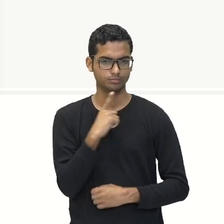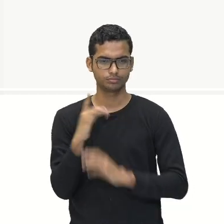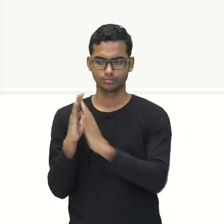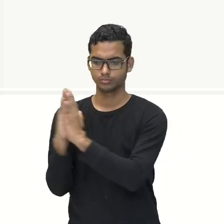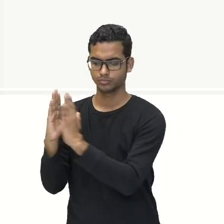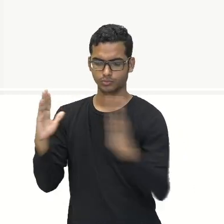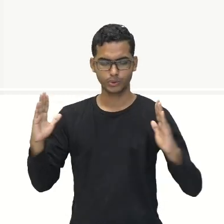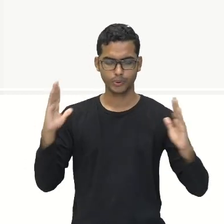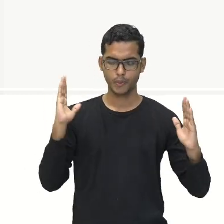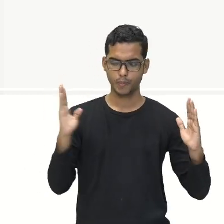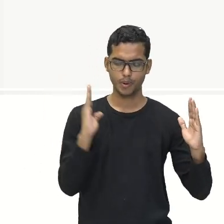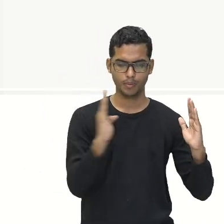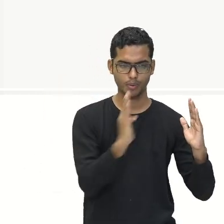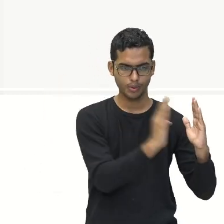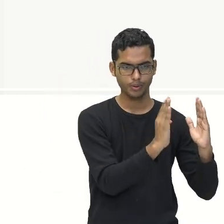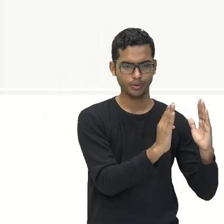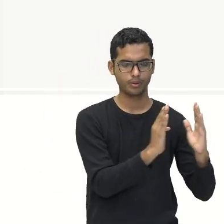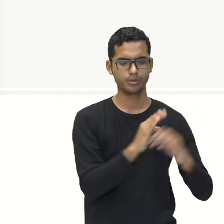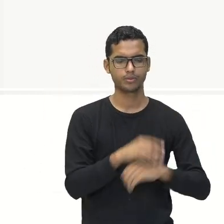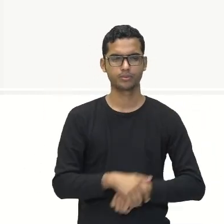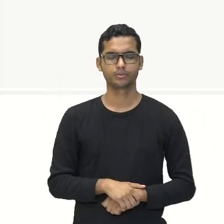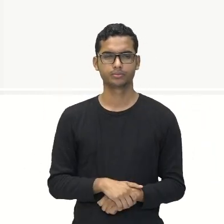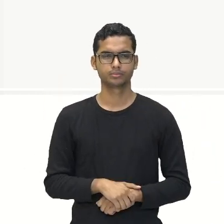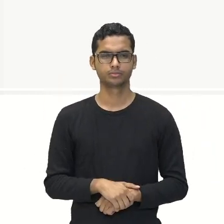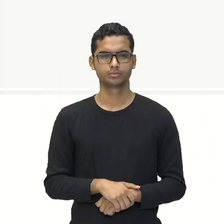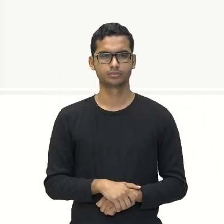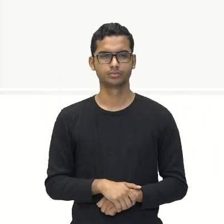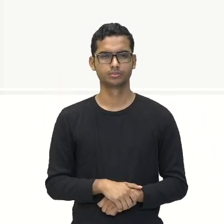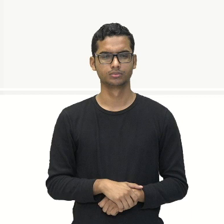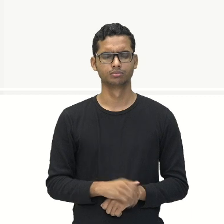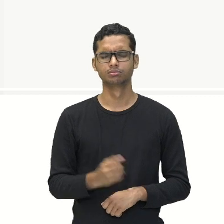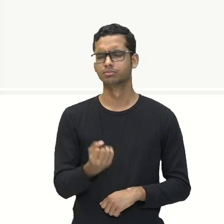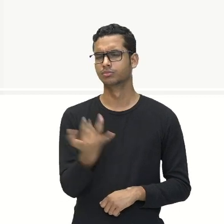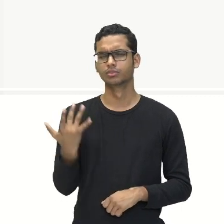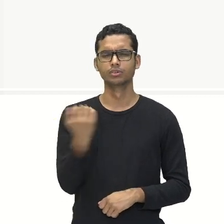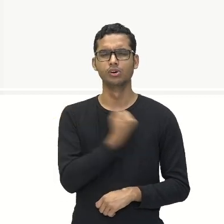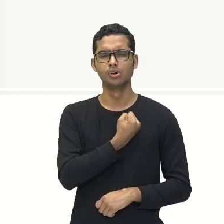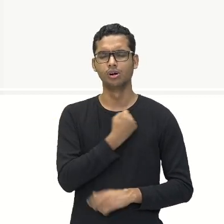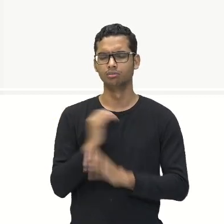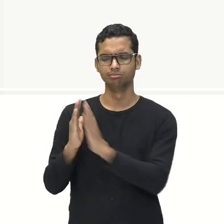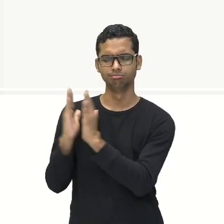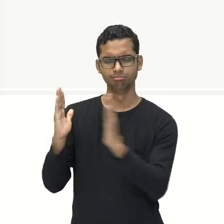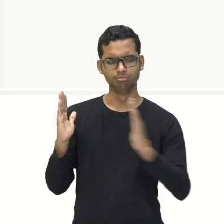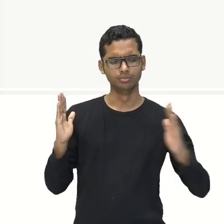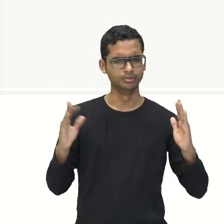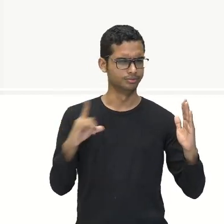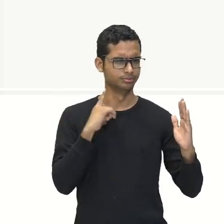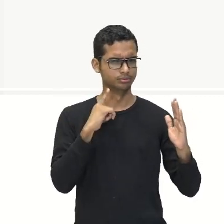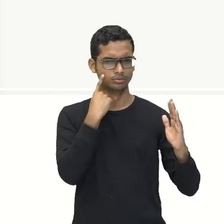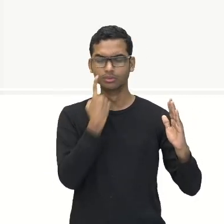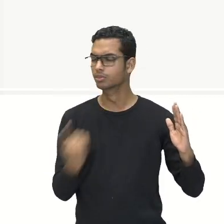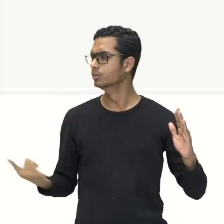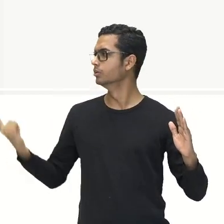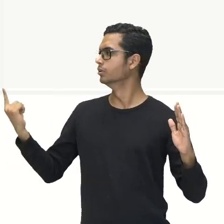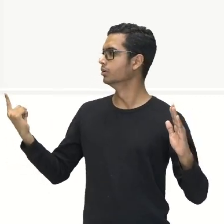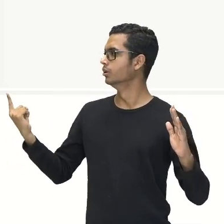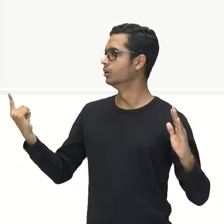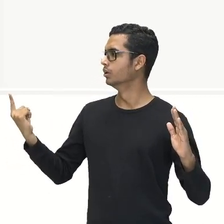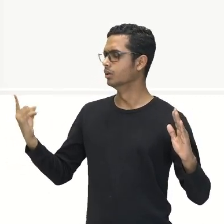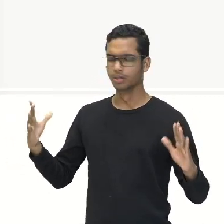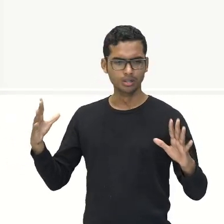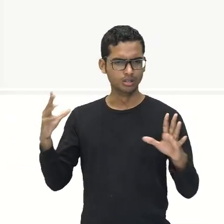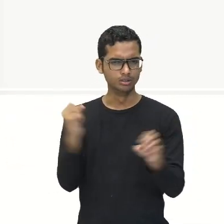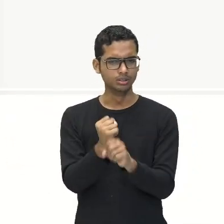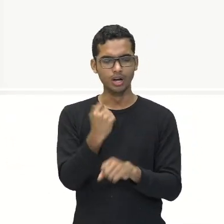minha sequência, tá? Quantos termos eu tenho aí nessa sequência numérica? Eu tenho 10,